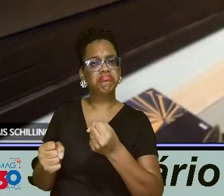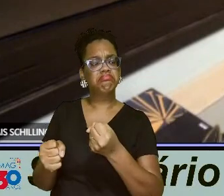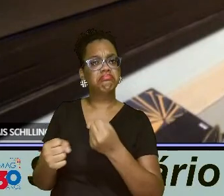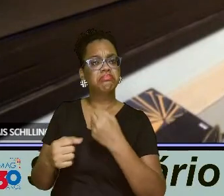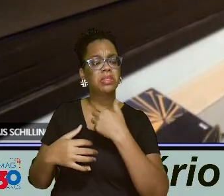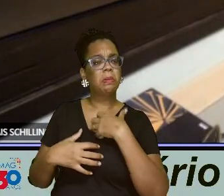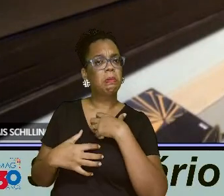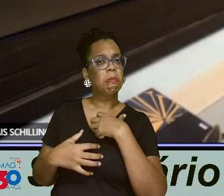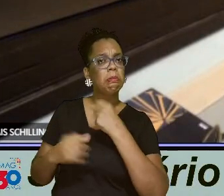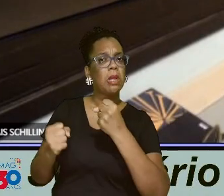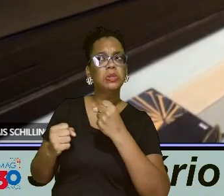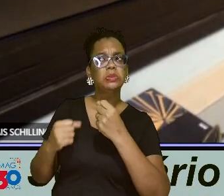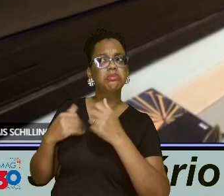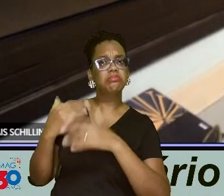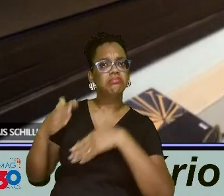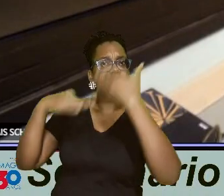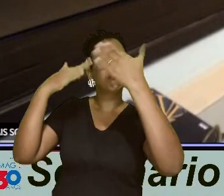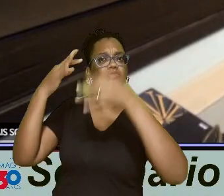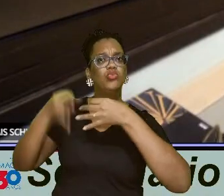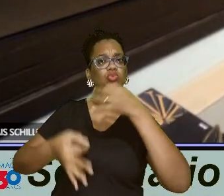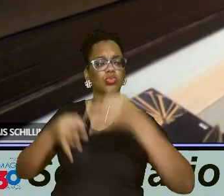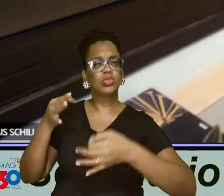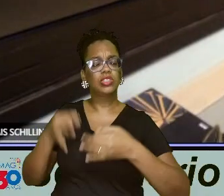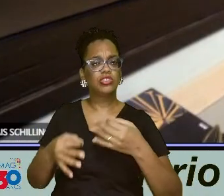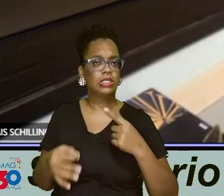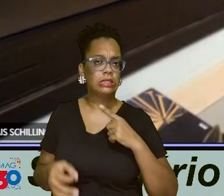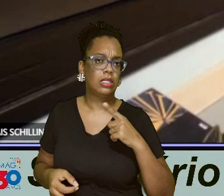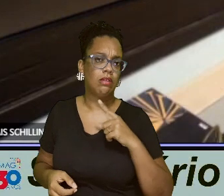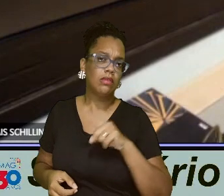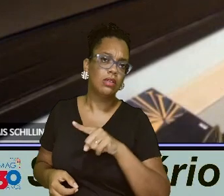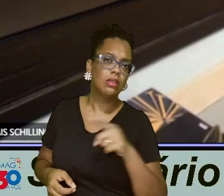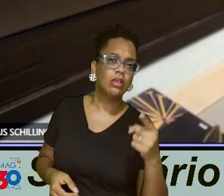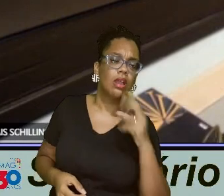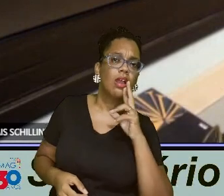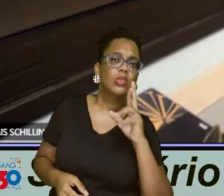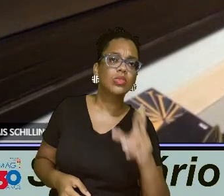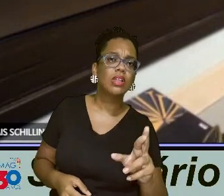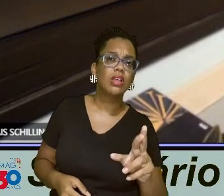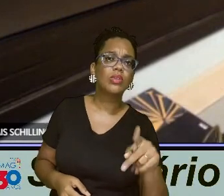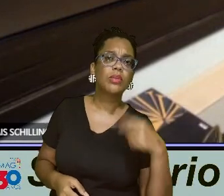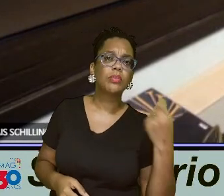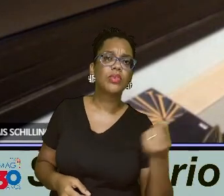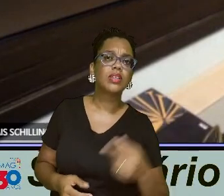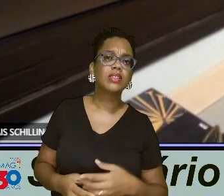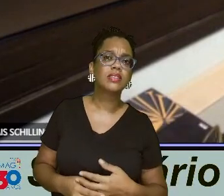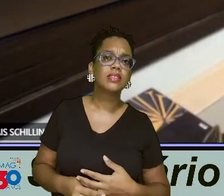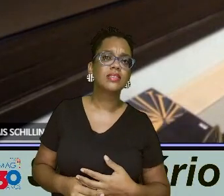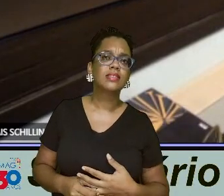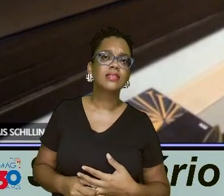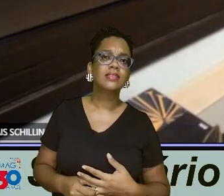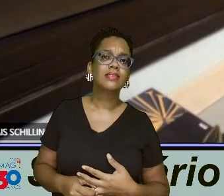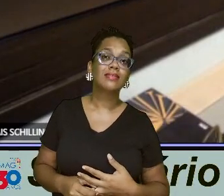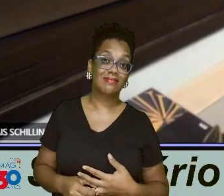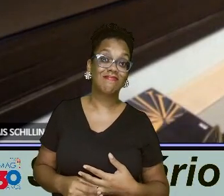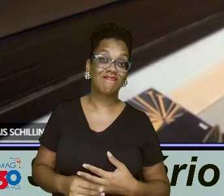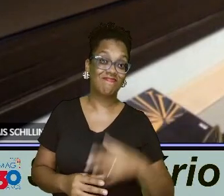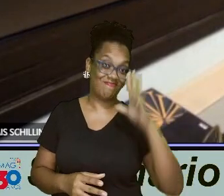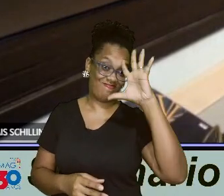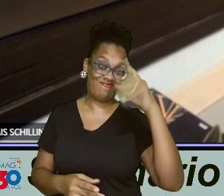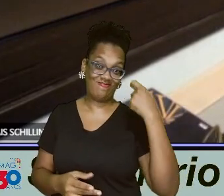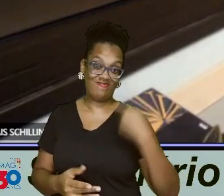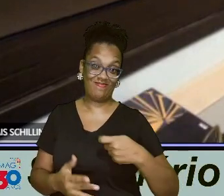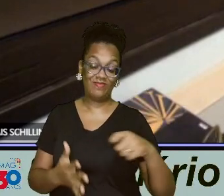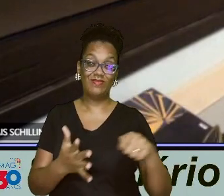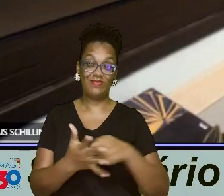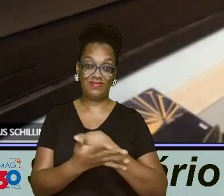essa construção jurídica teve sobre o resultado que veio depois através das decisões